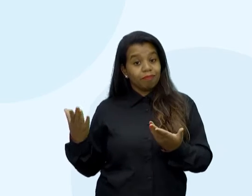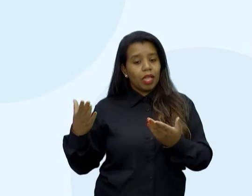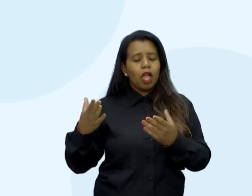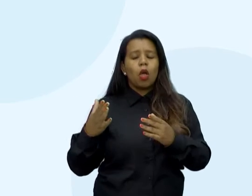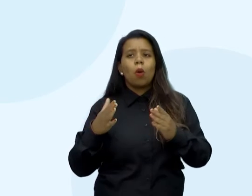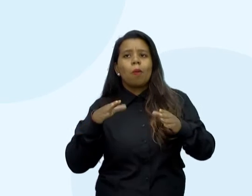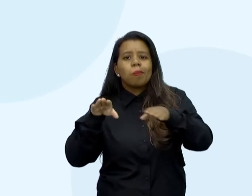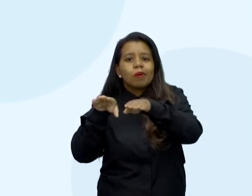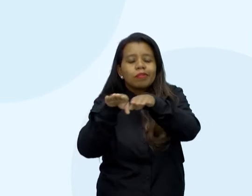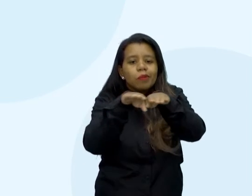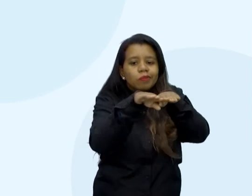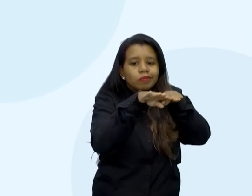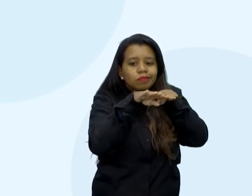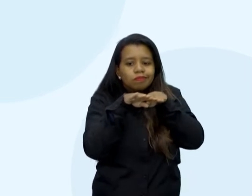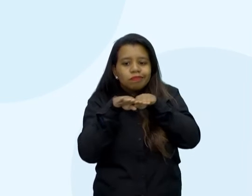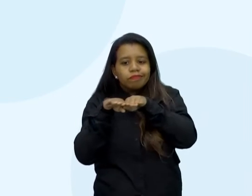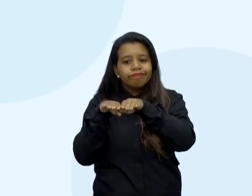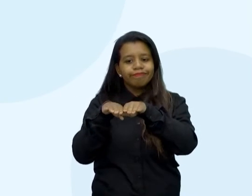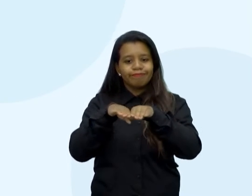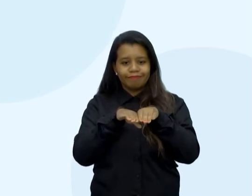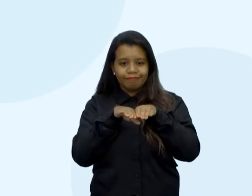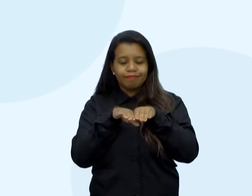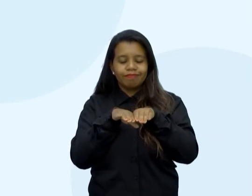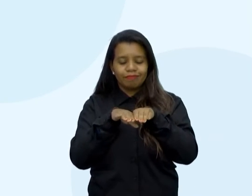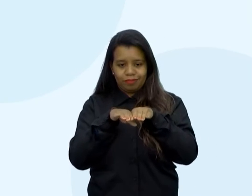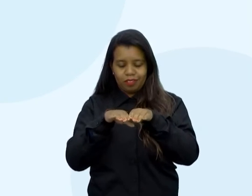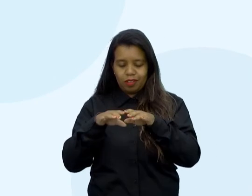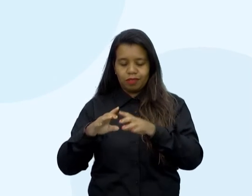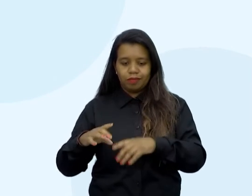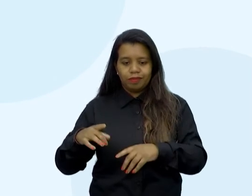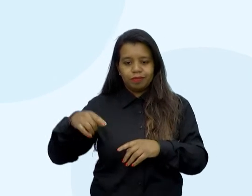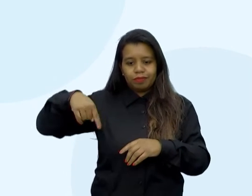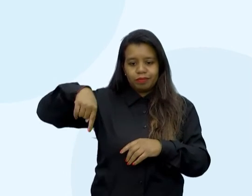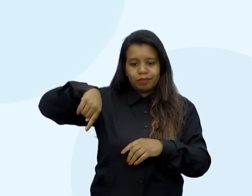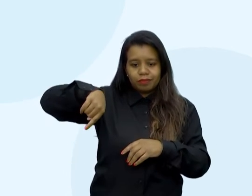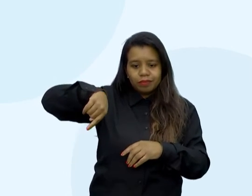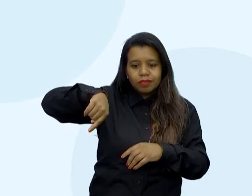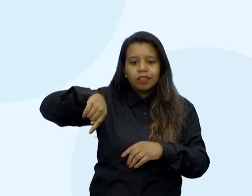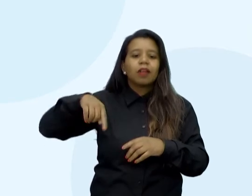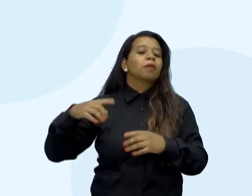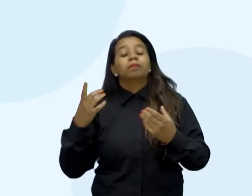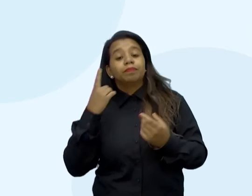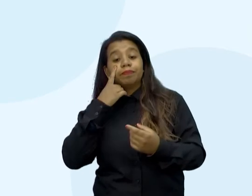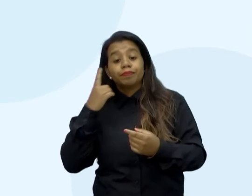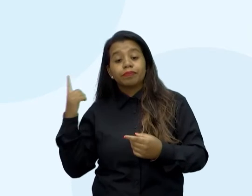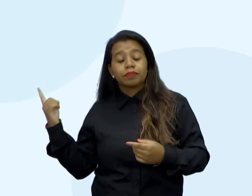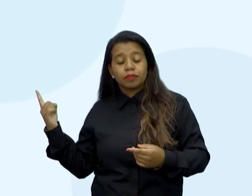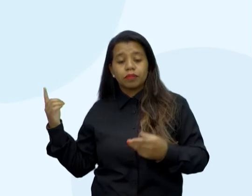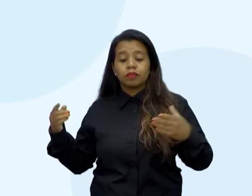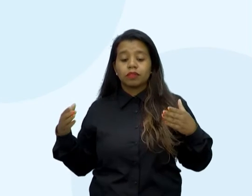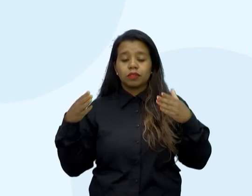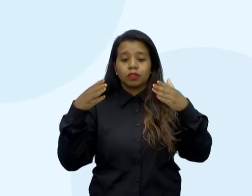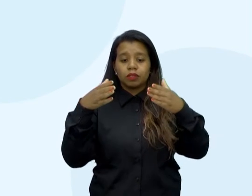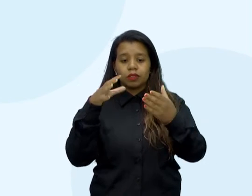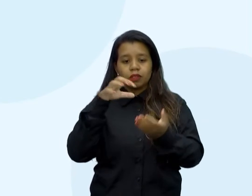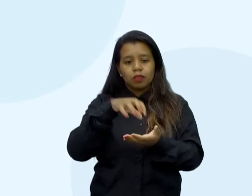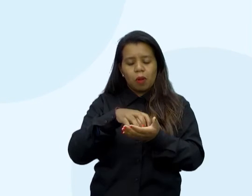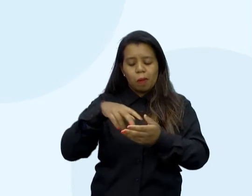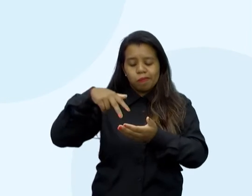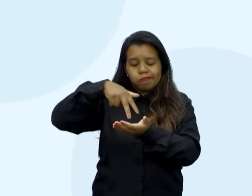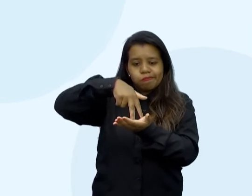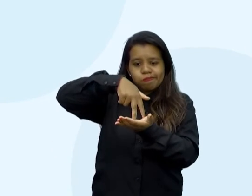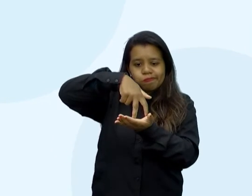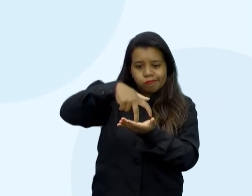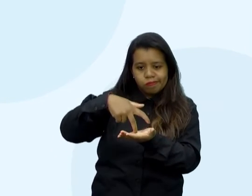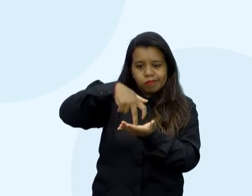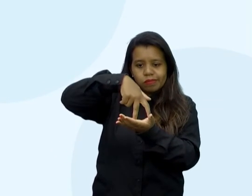nessa questão de centro de massa distribuído no peso junto com o andar. O que eu estou querendo dizer aqui